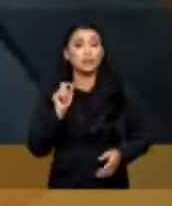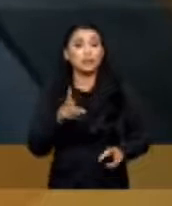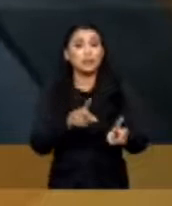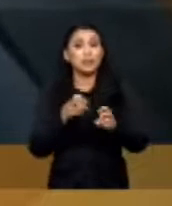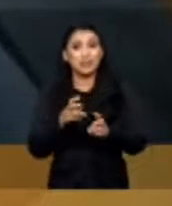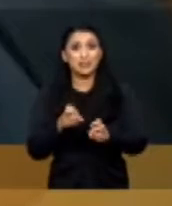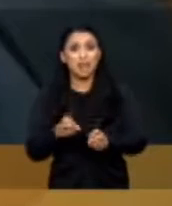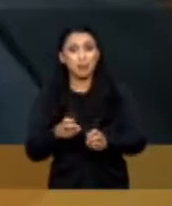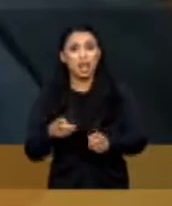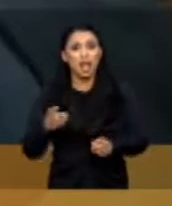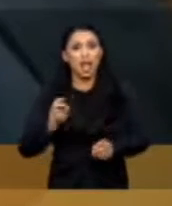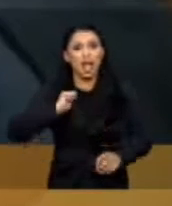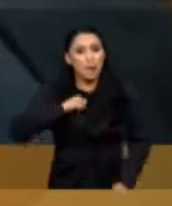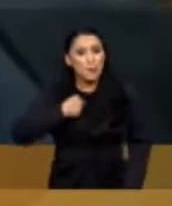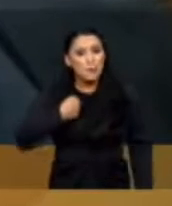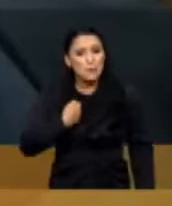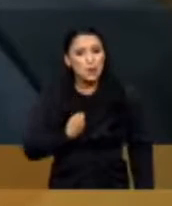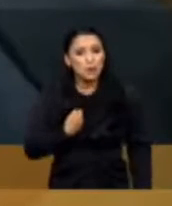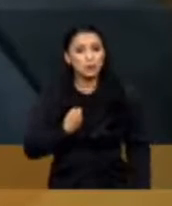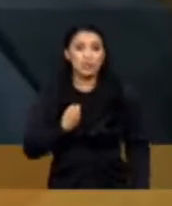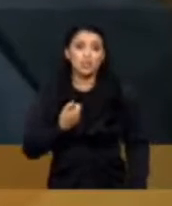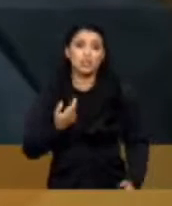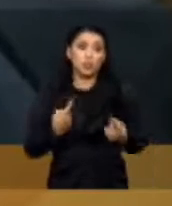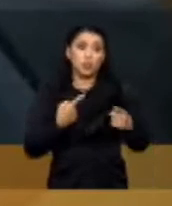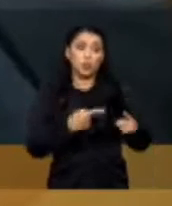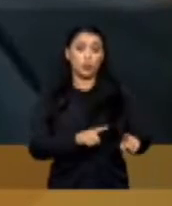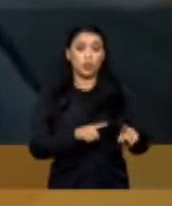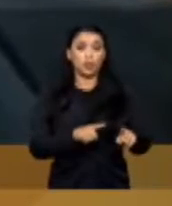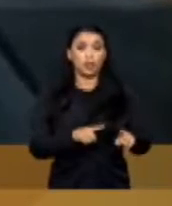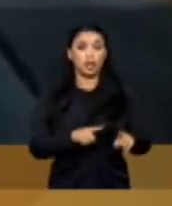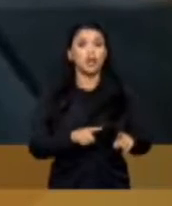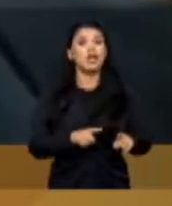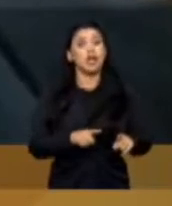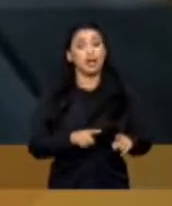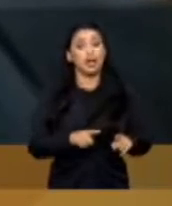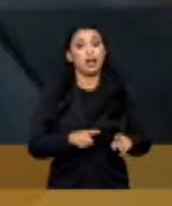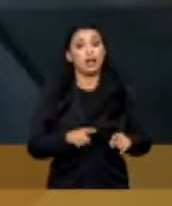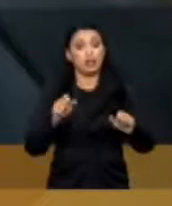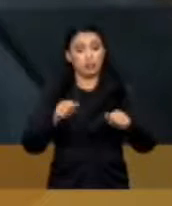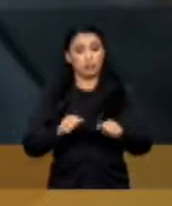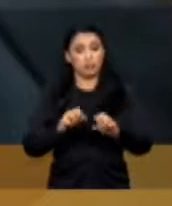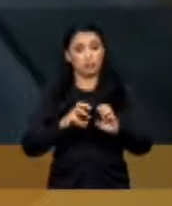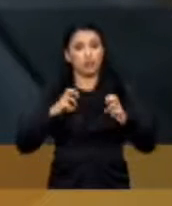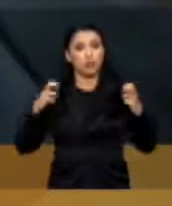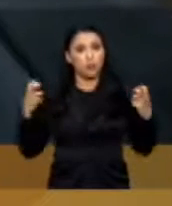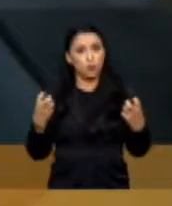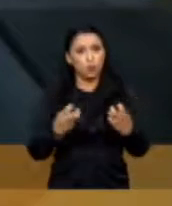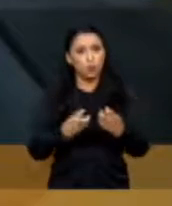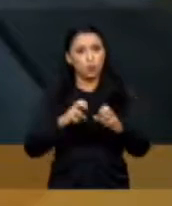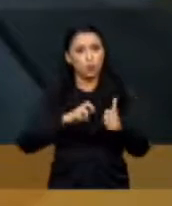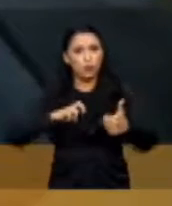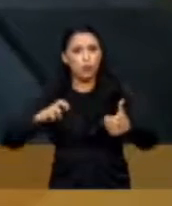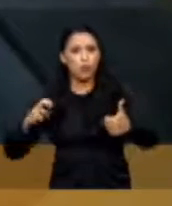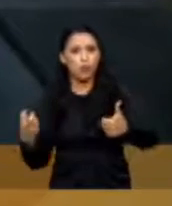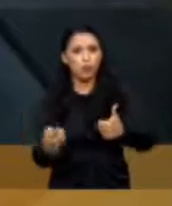da animosidade entre a Corte Constitucional e as Forças Armadas. A provocação, posso ler os